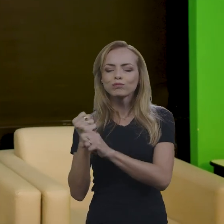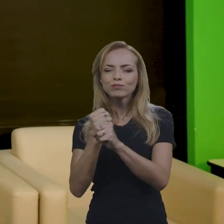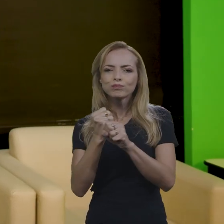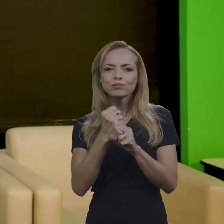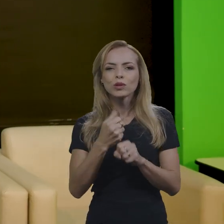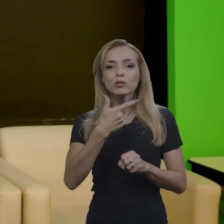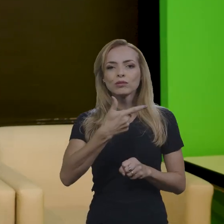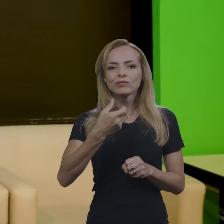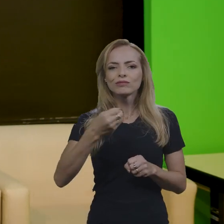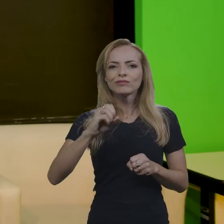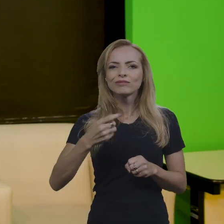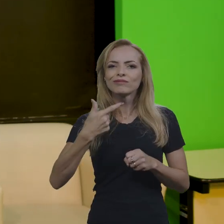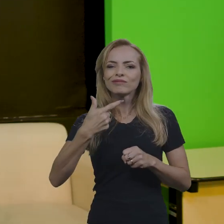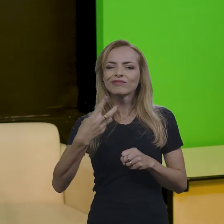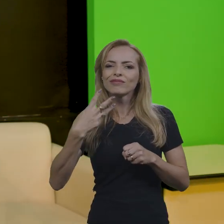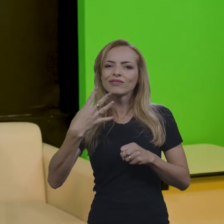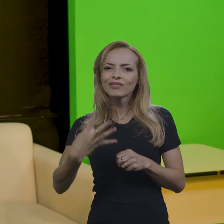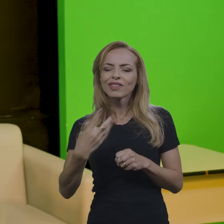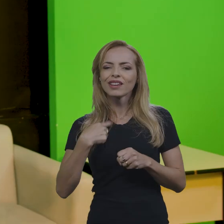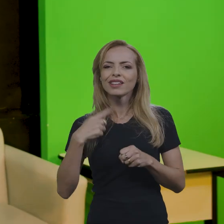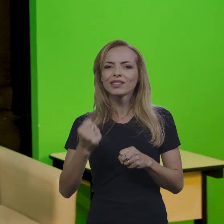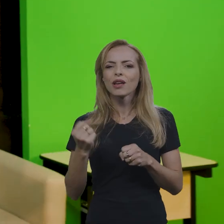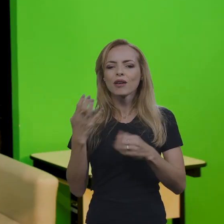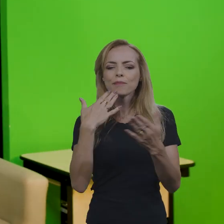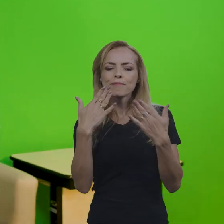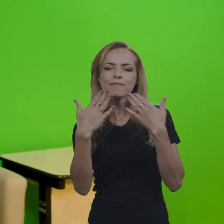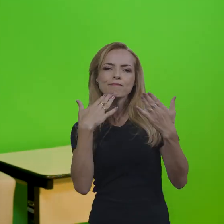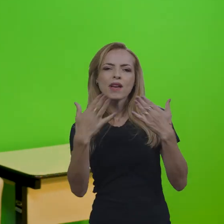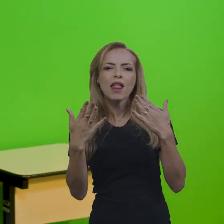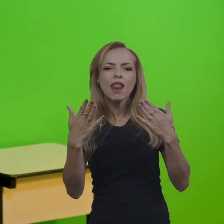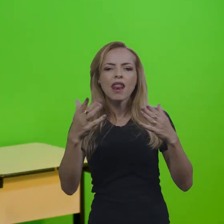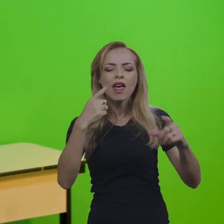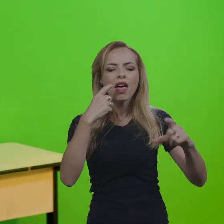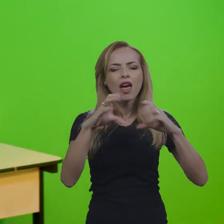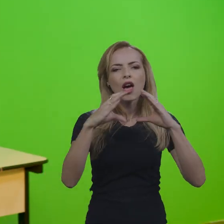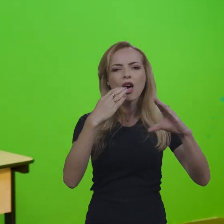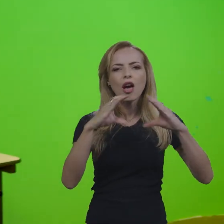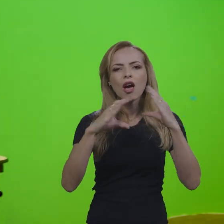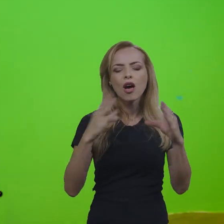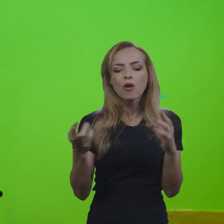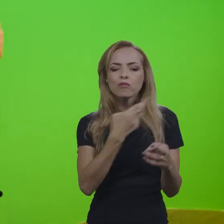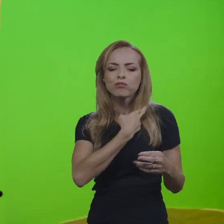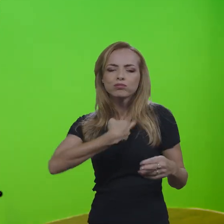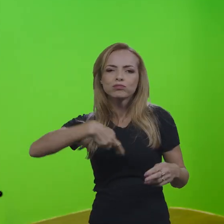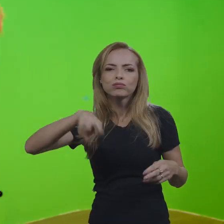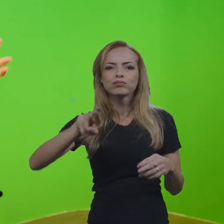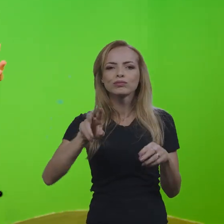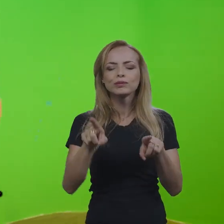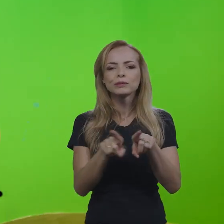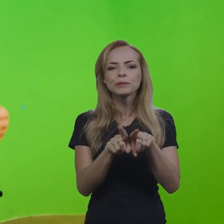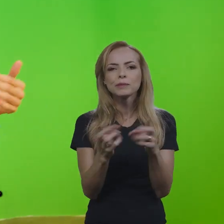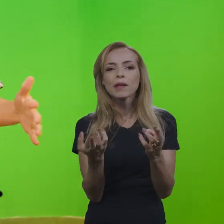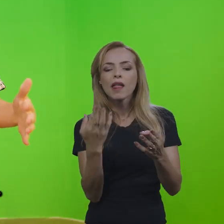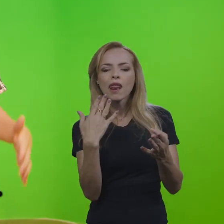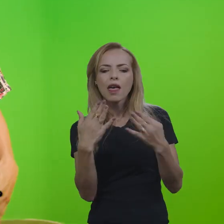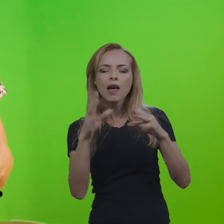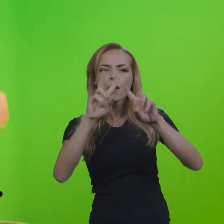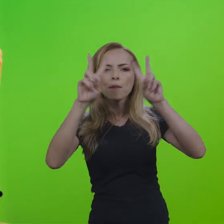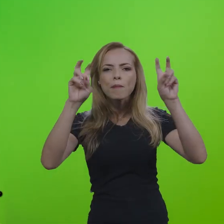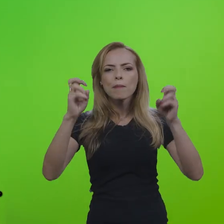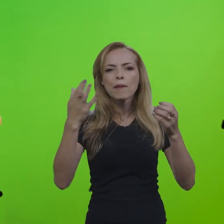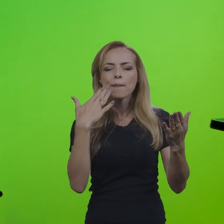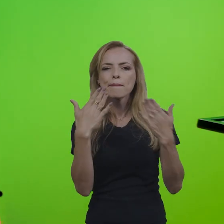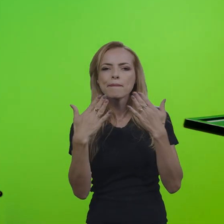2024. Conversamos sobre diálogo interreligioso e etarismo, mostrando como são amplas as